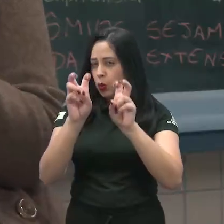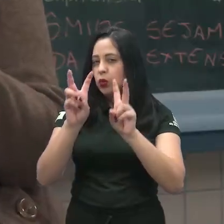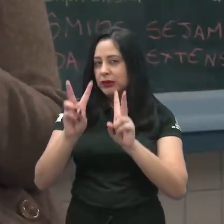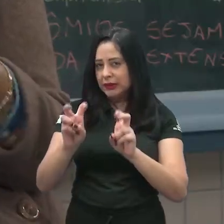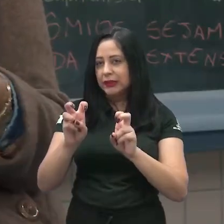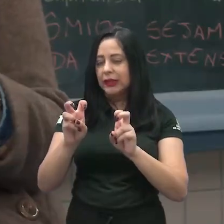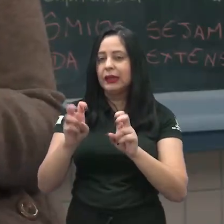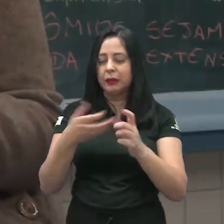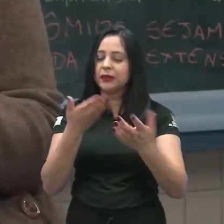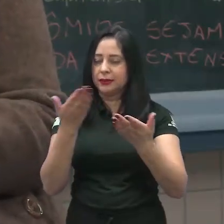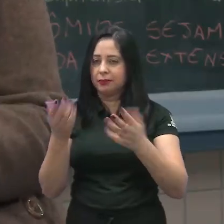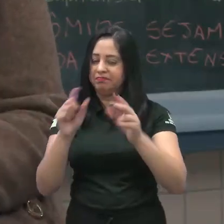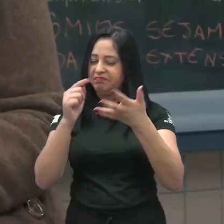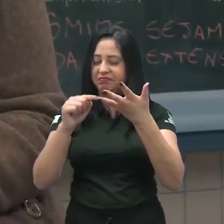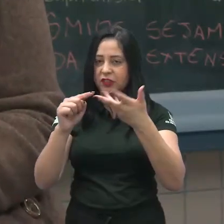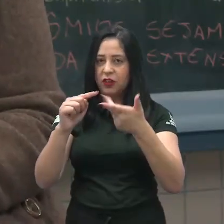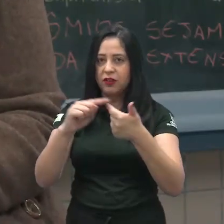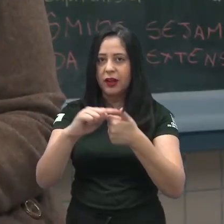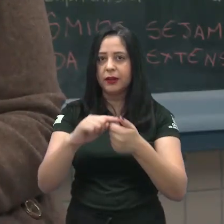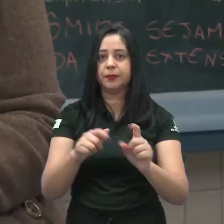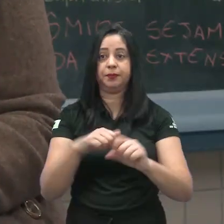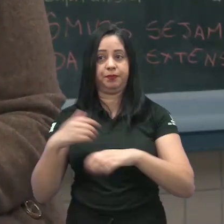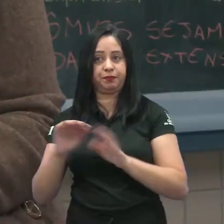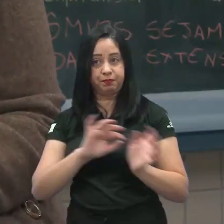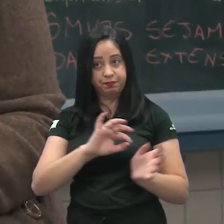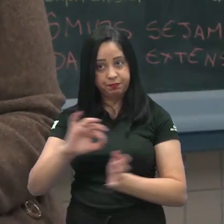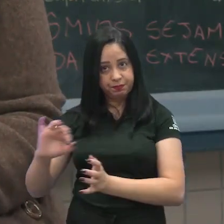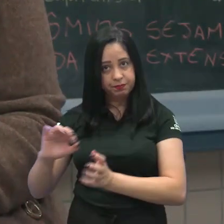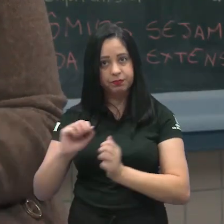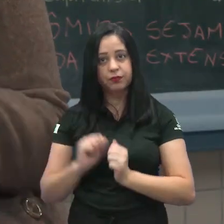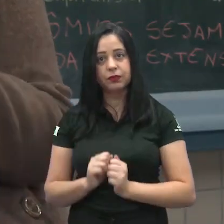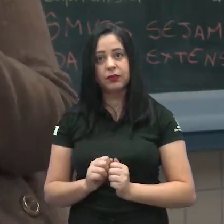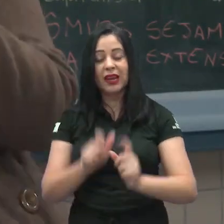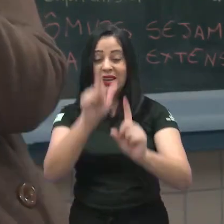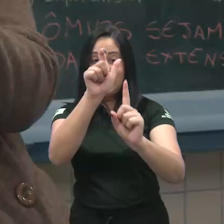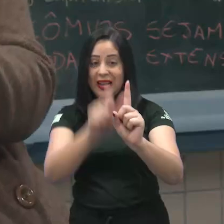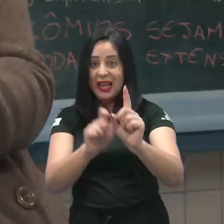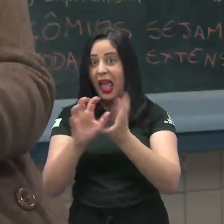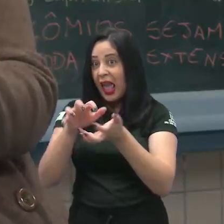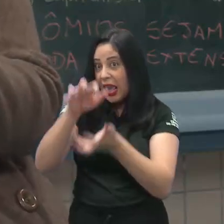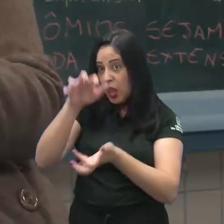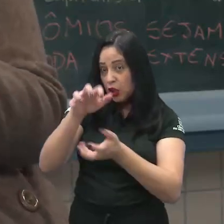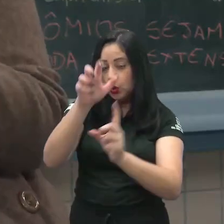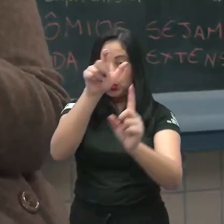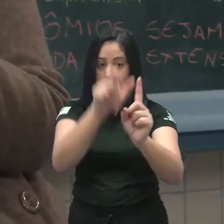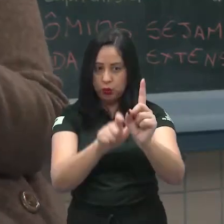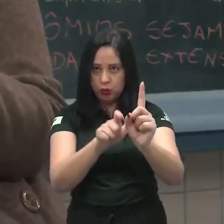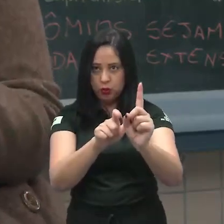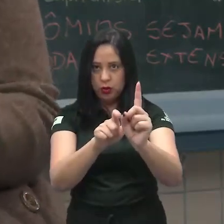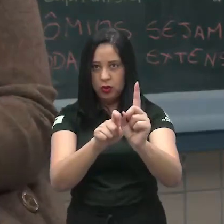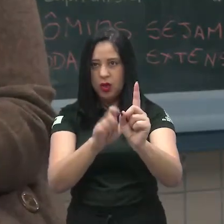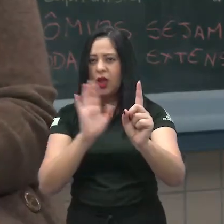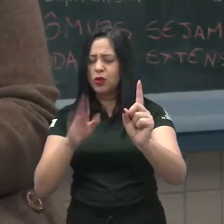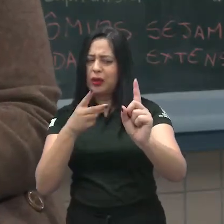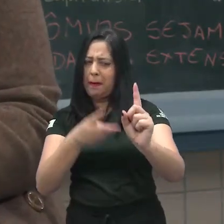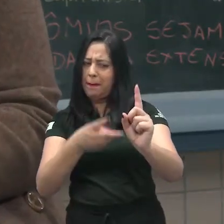angústias pontuais, né? E em relação aos idosos, por exemplo, a gente já vê